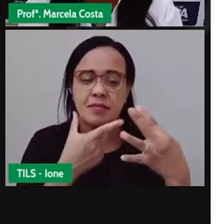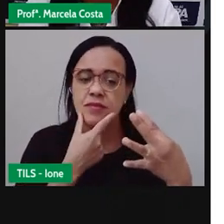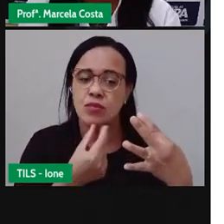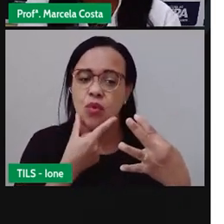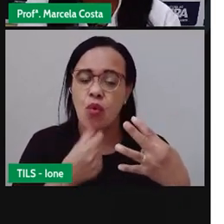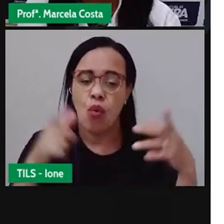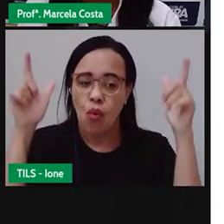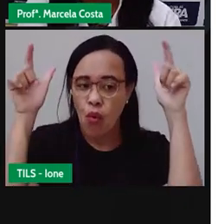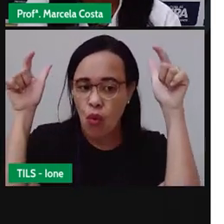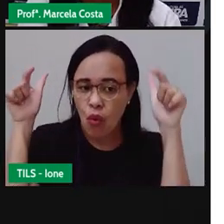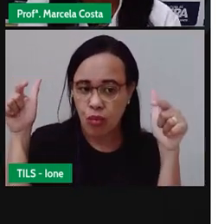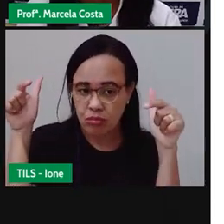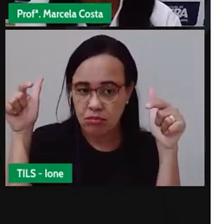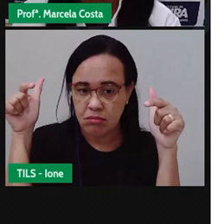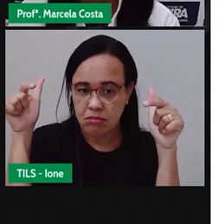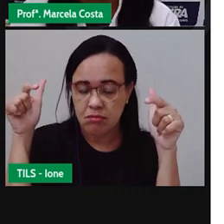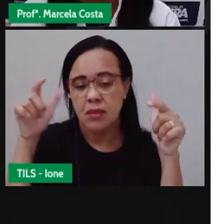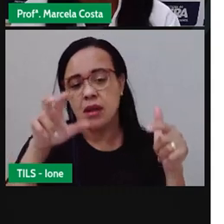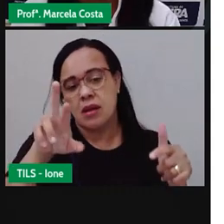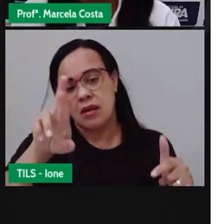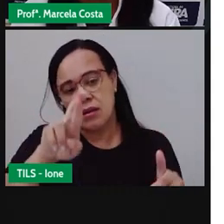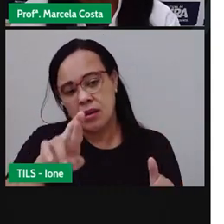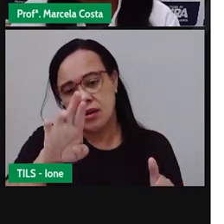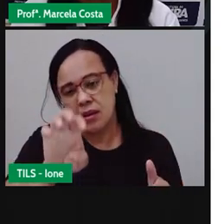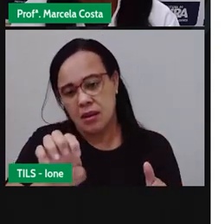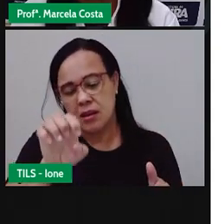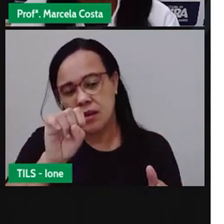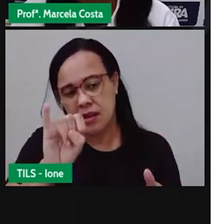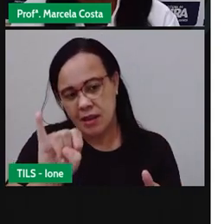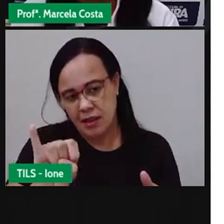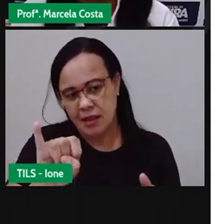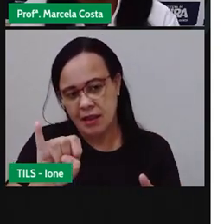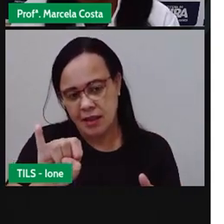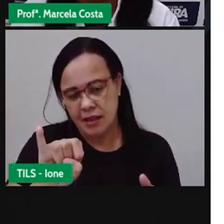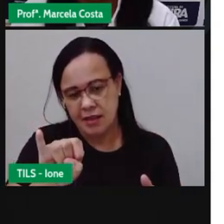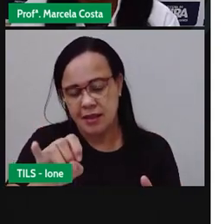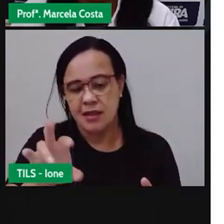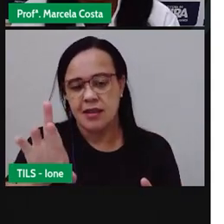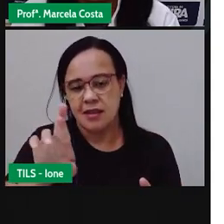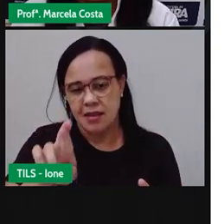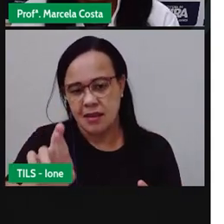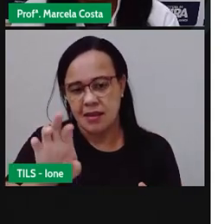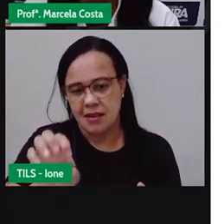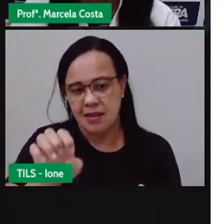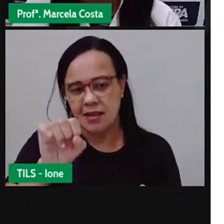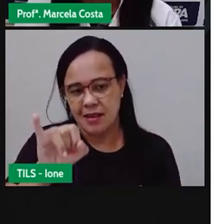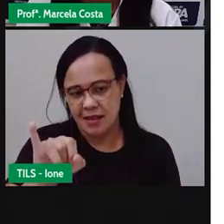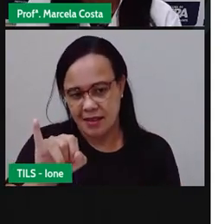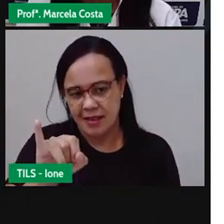Oi Rê Olha a palavra rei